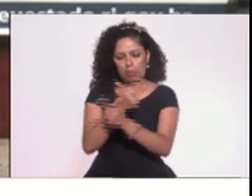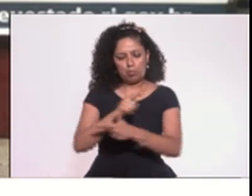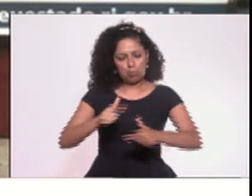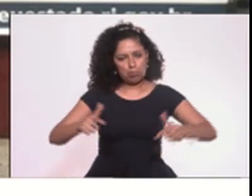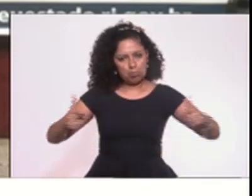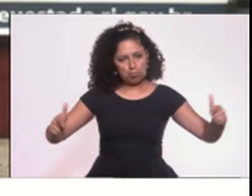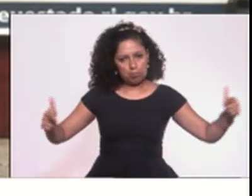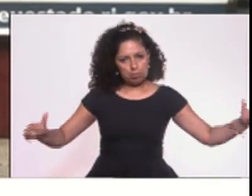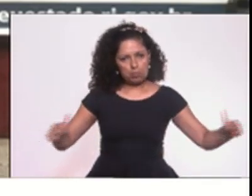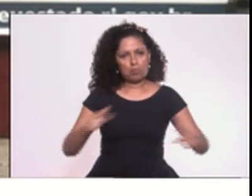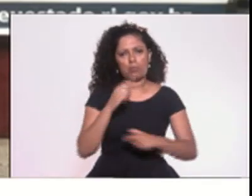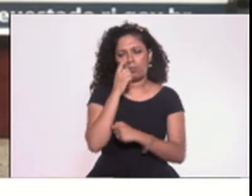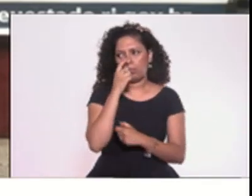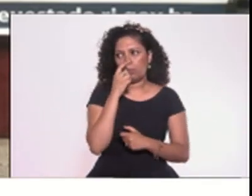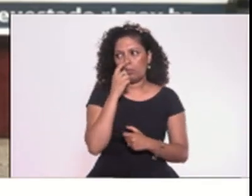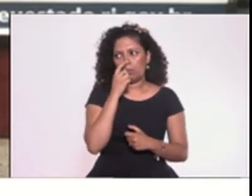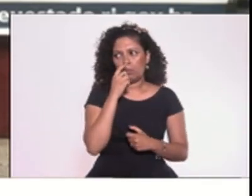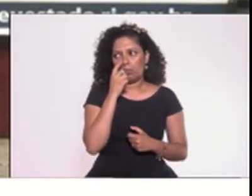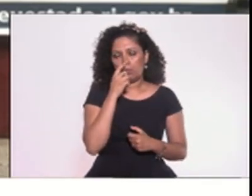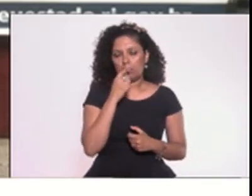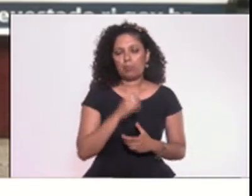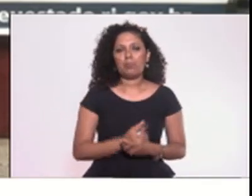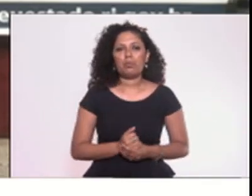do Rio de Janeiro.